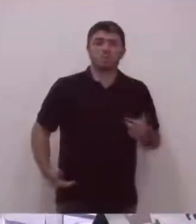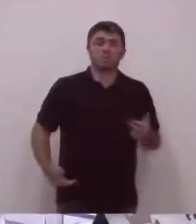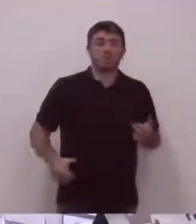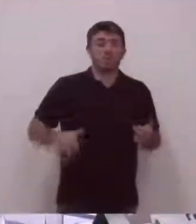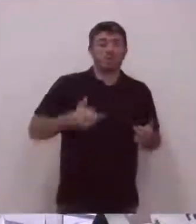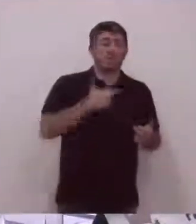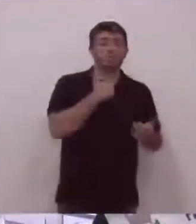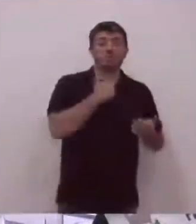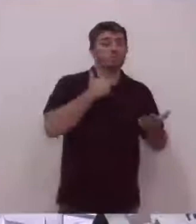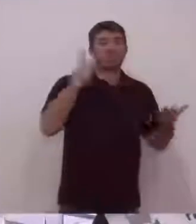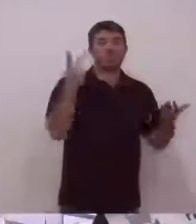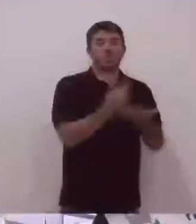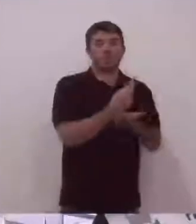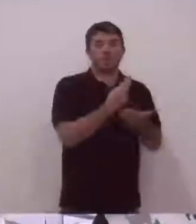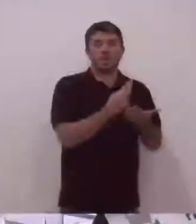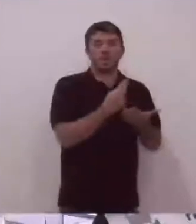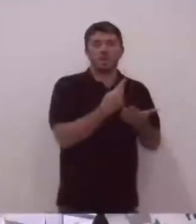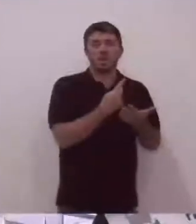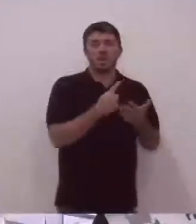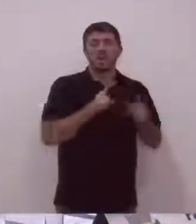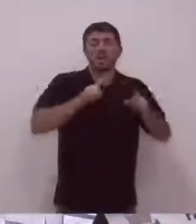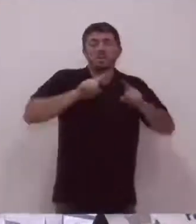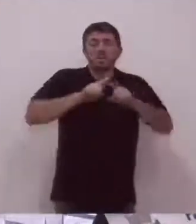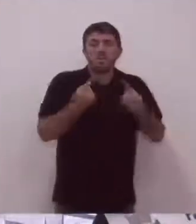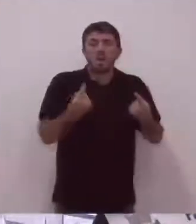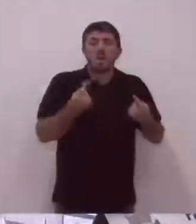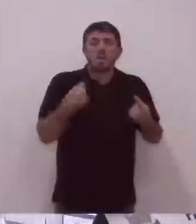que vereadores, presidente e tudo mais, sabemos que podemos errar, os